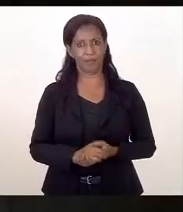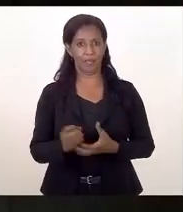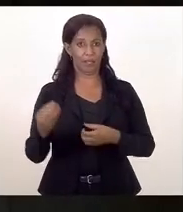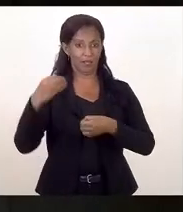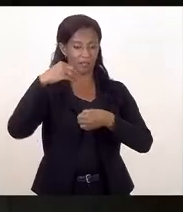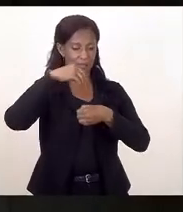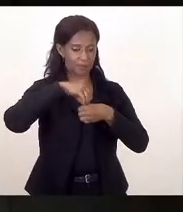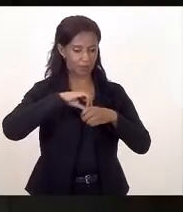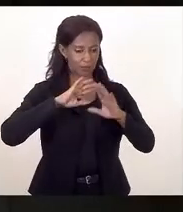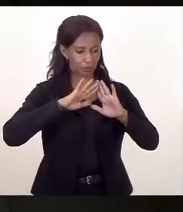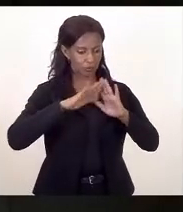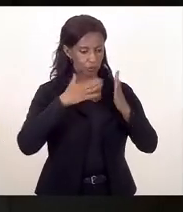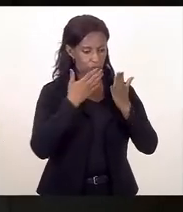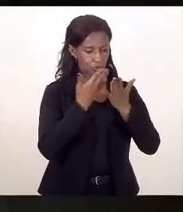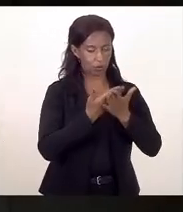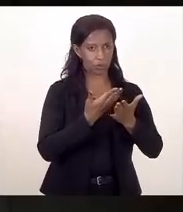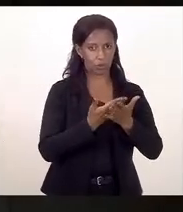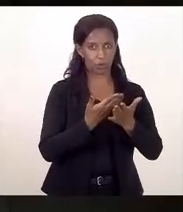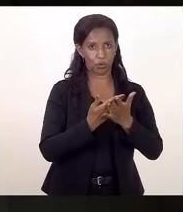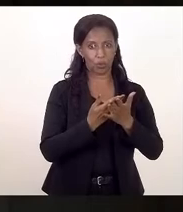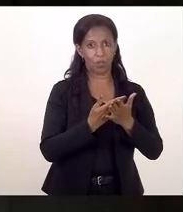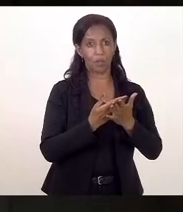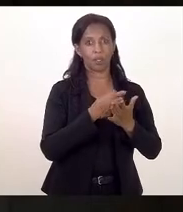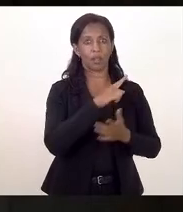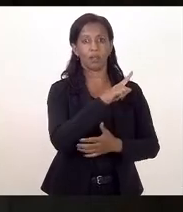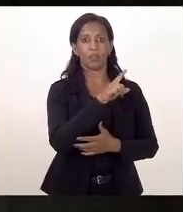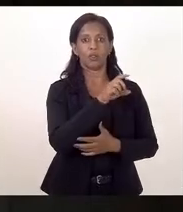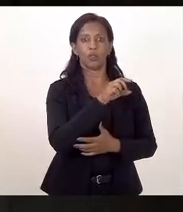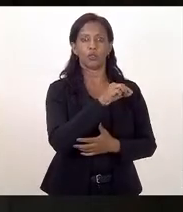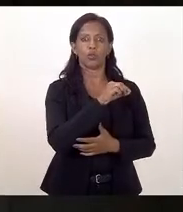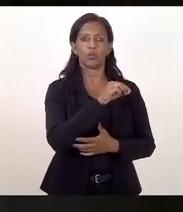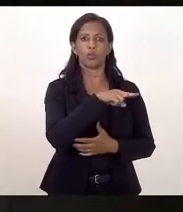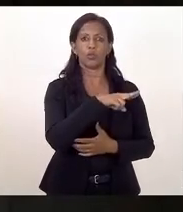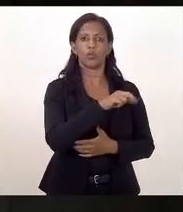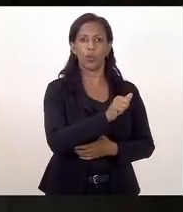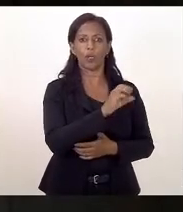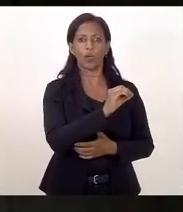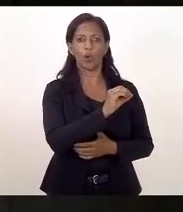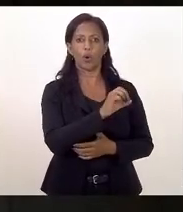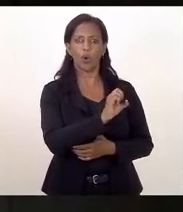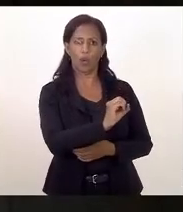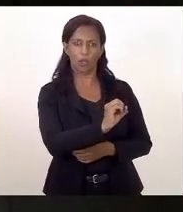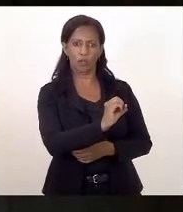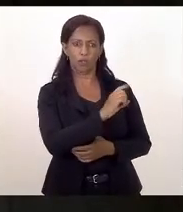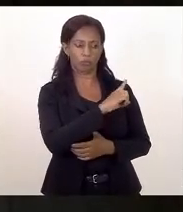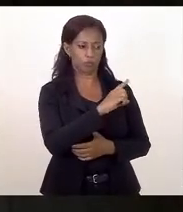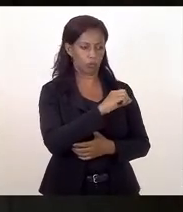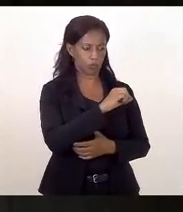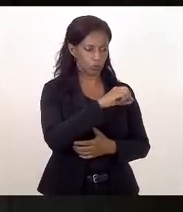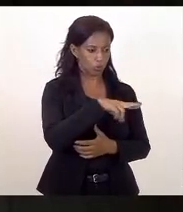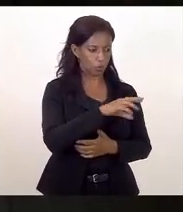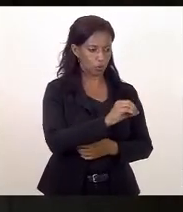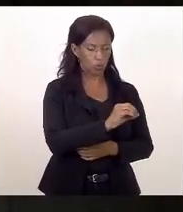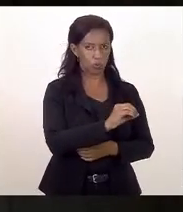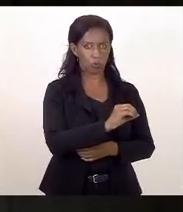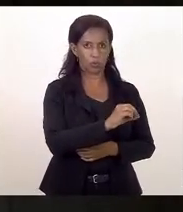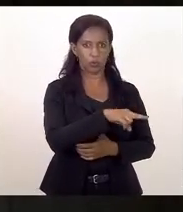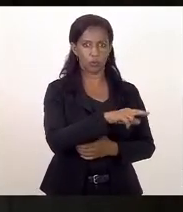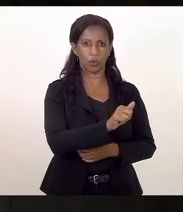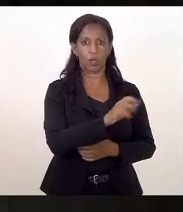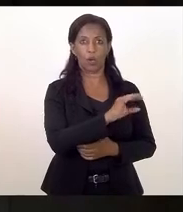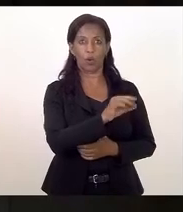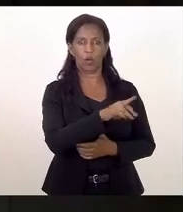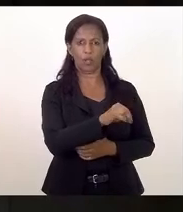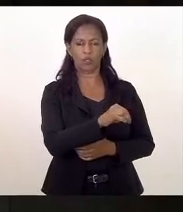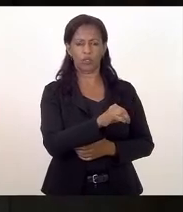escola estadual na Zona Oeste. Isso é um absurdo. A Zona Oeste da cidade do Rio de Janeiro tem mais de 2 milhões